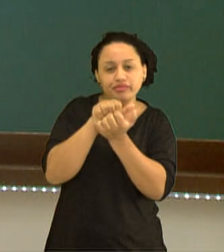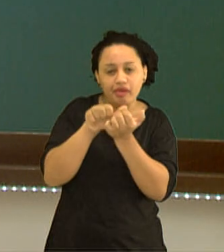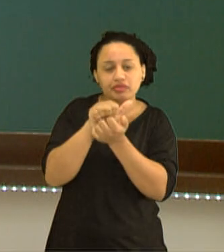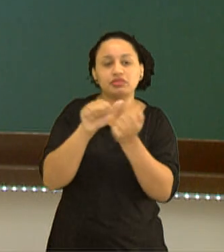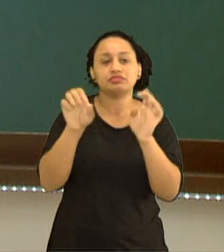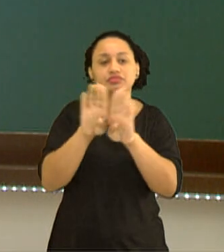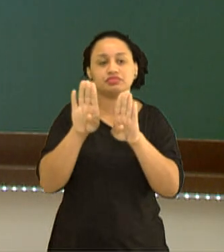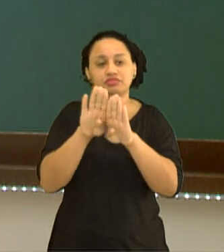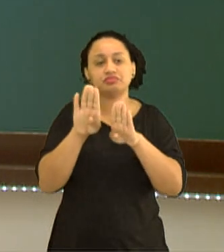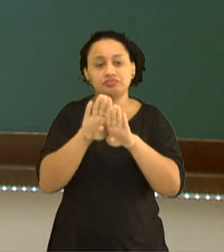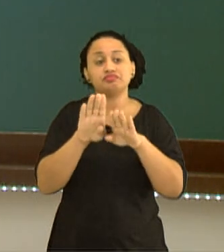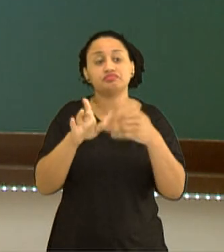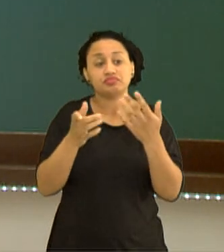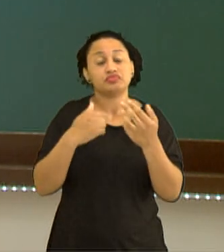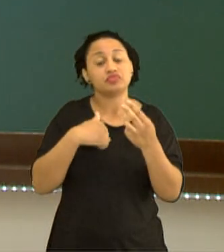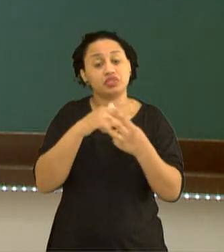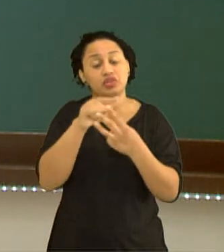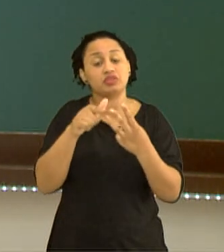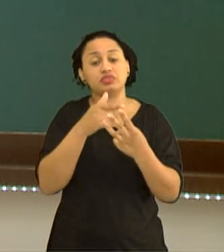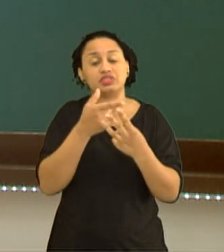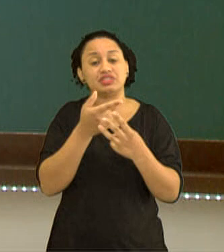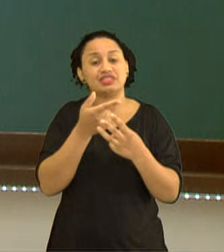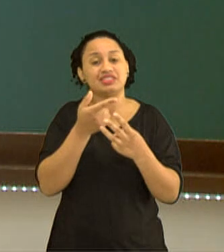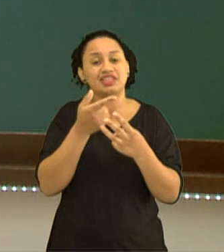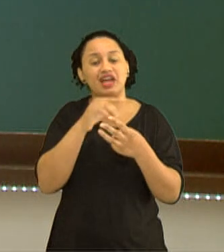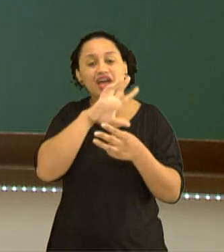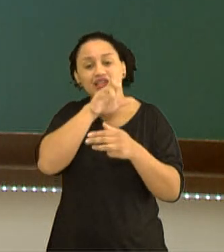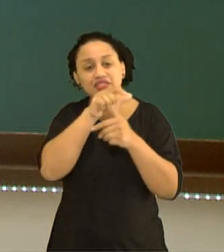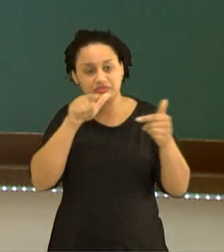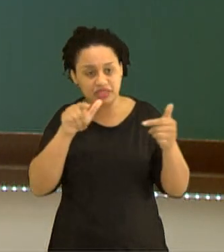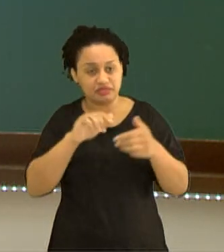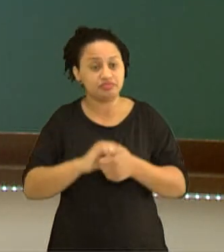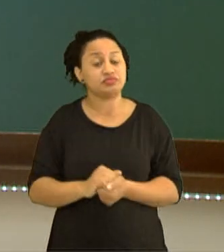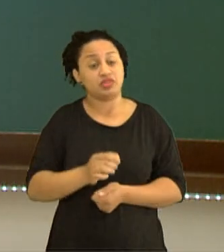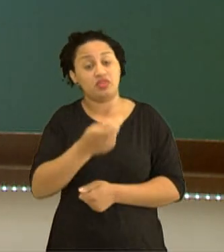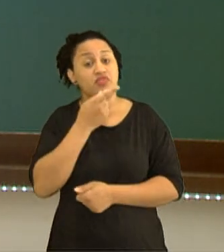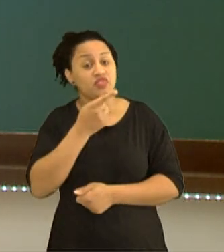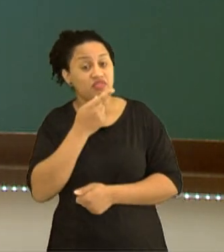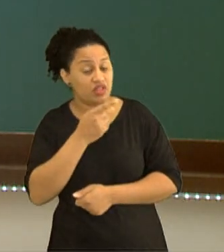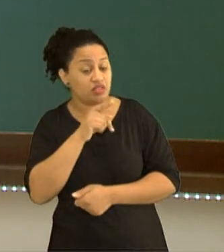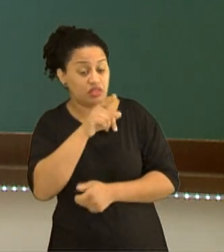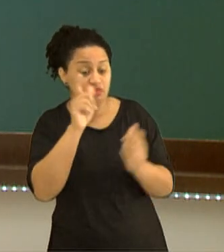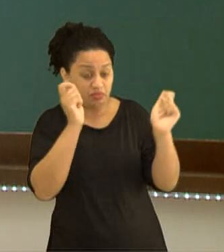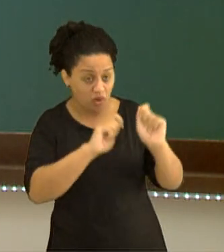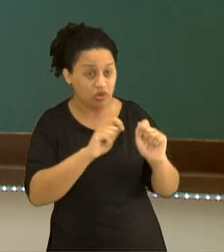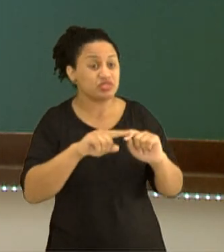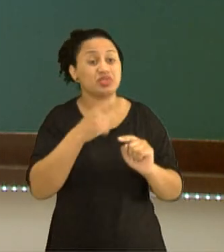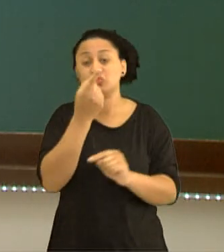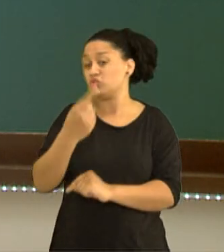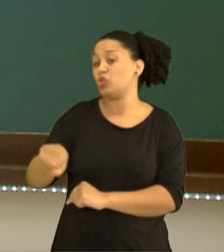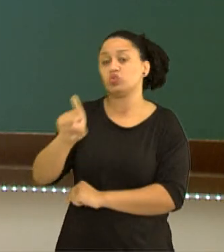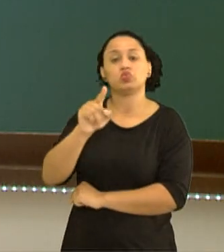diz aquilo que você pode comer, ele também está dizendo que você não deve comer.